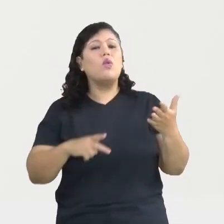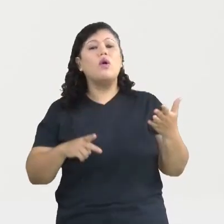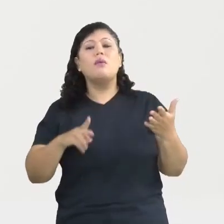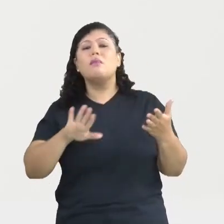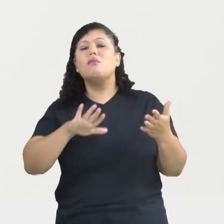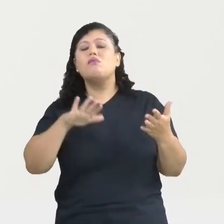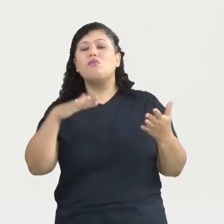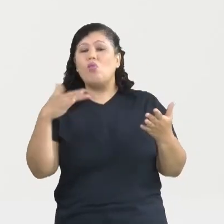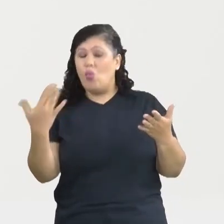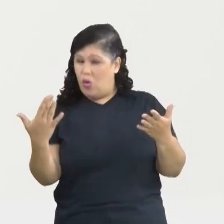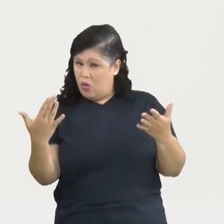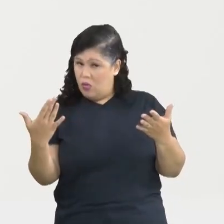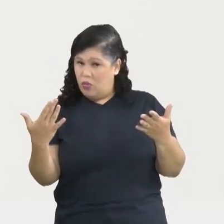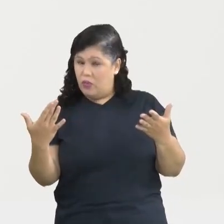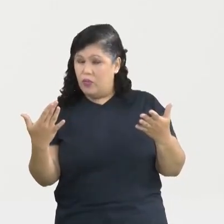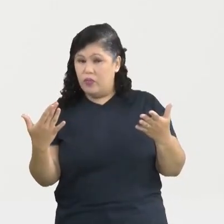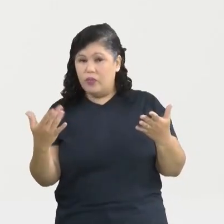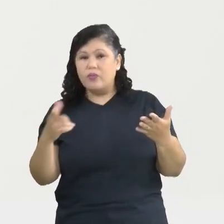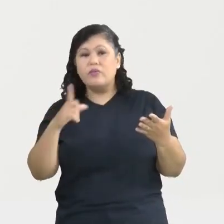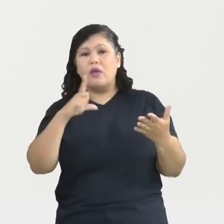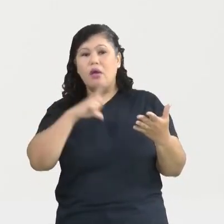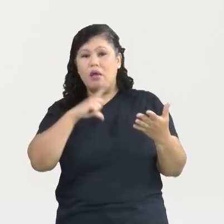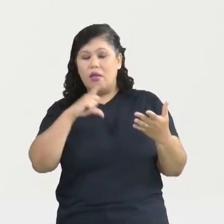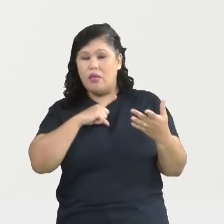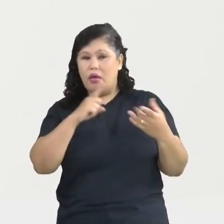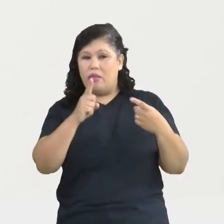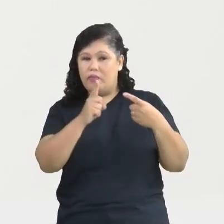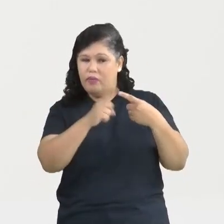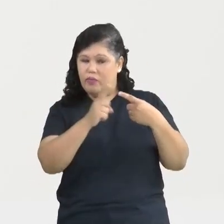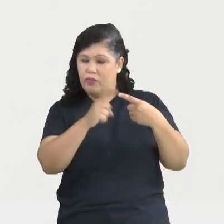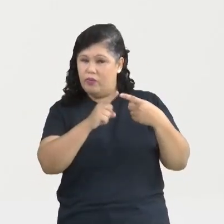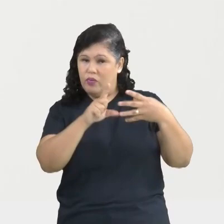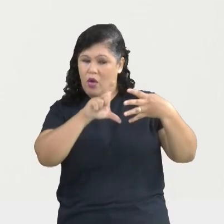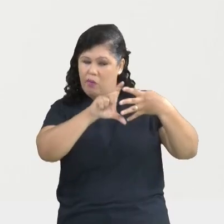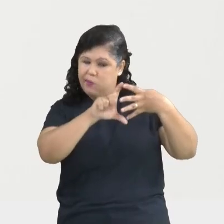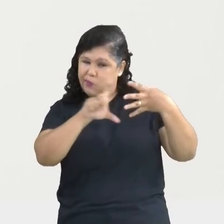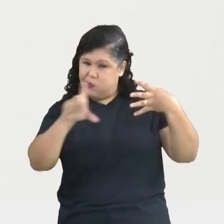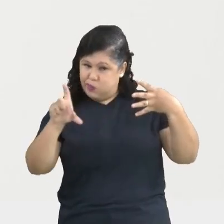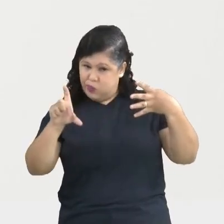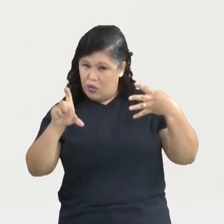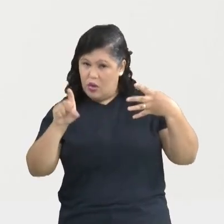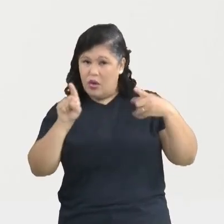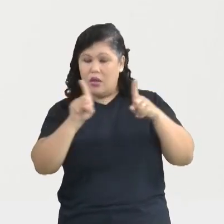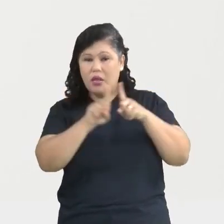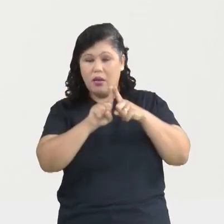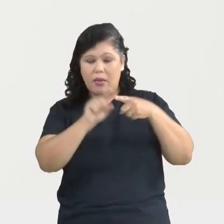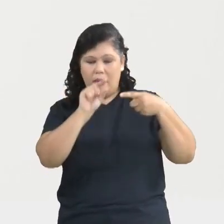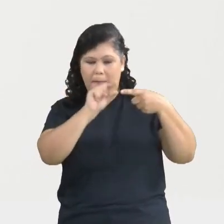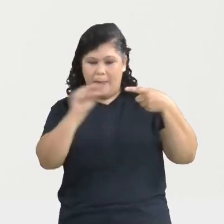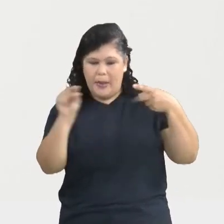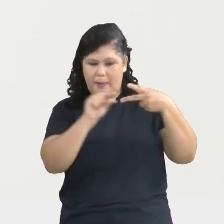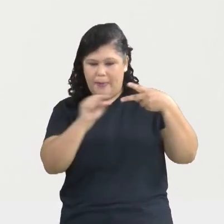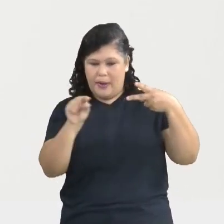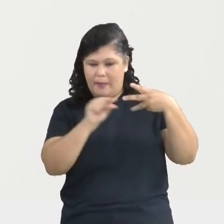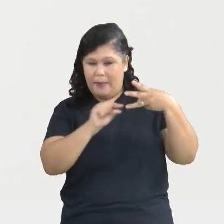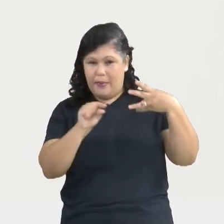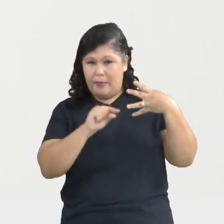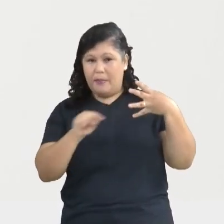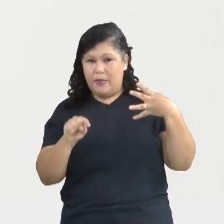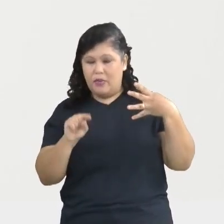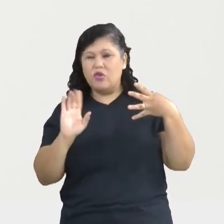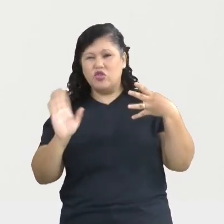estruturado, ele é composto por o quê? Estrofes e versos, que é o que eu acabei de falar